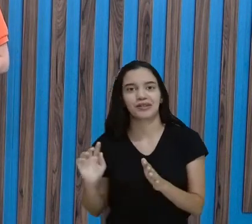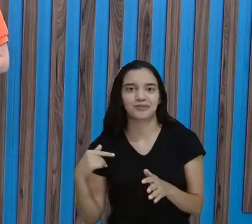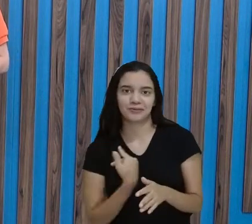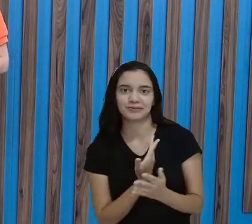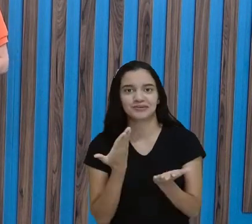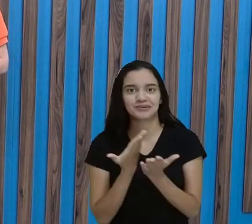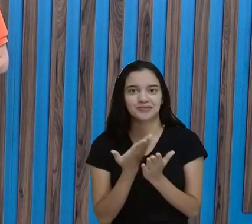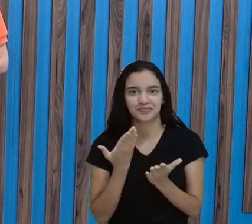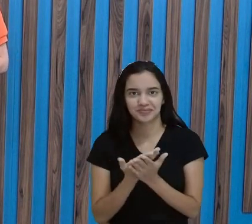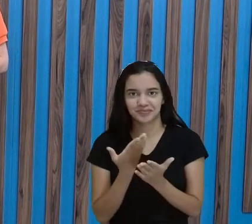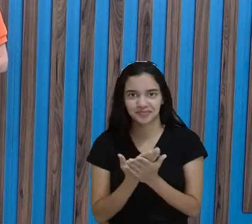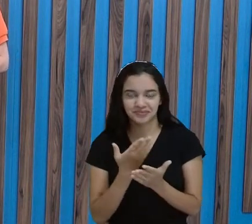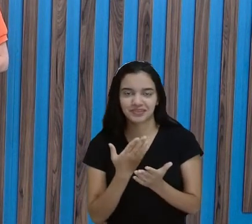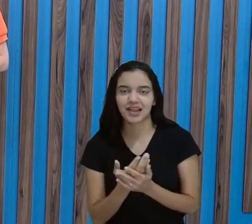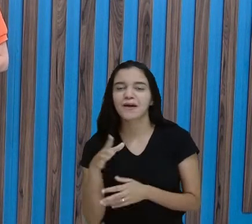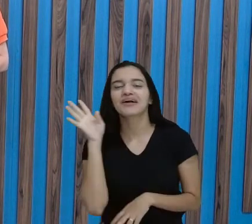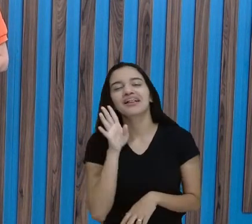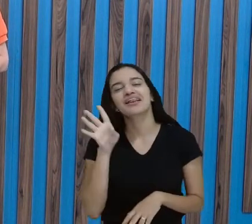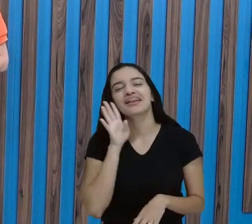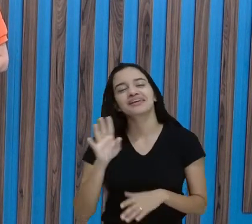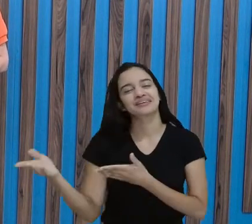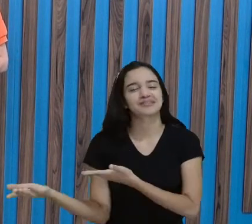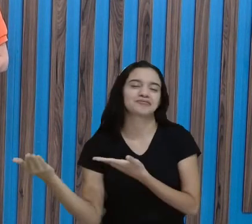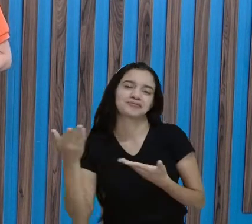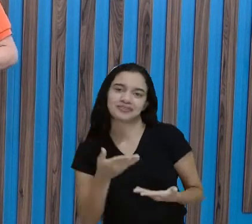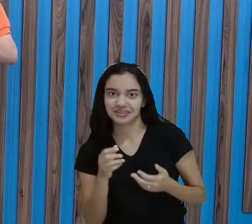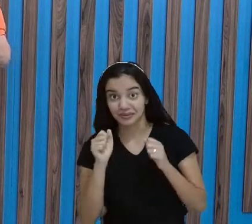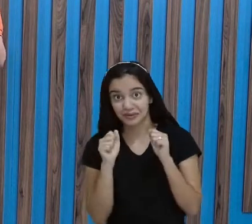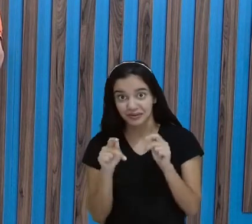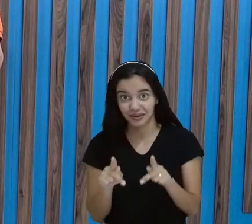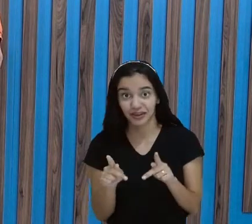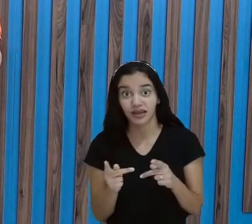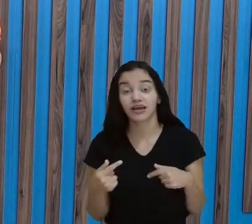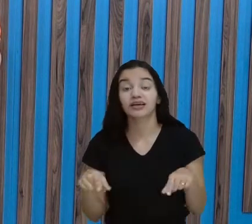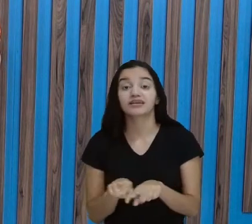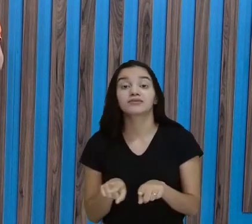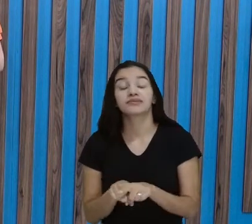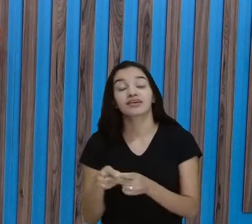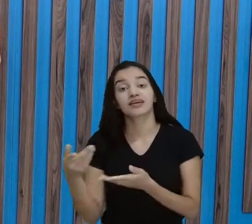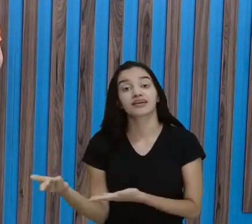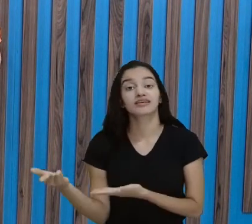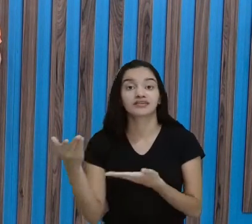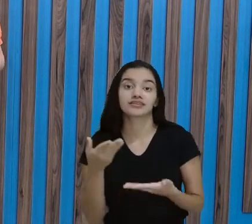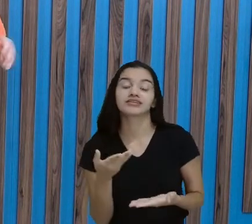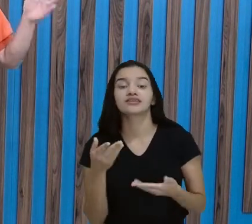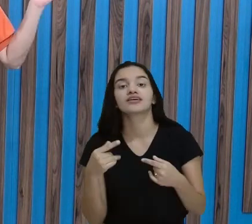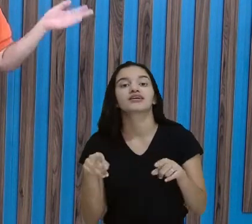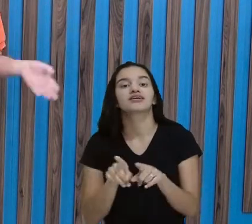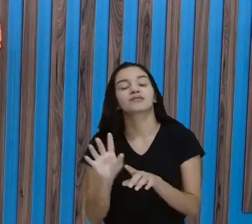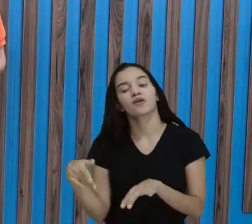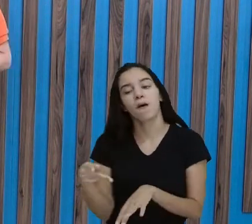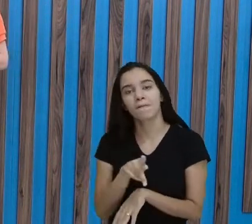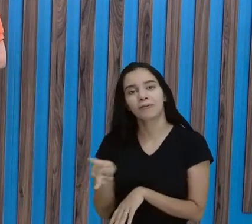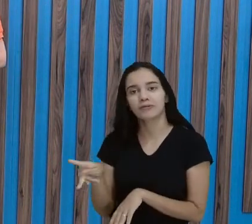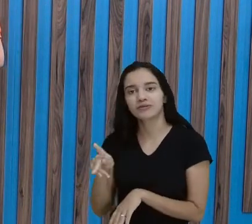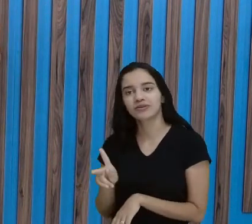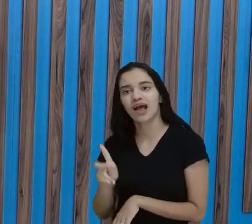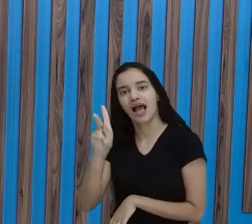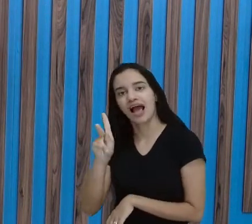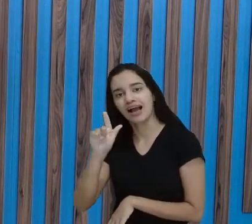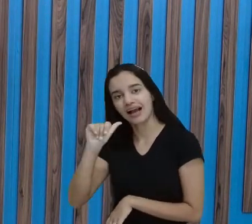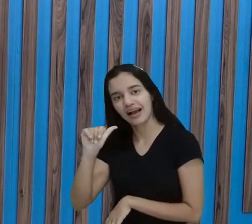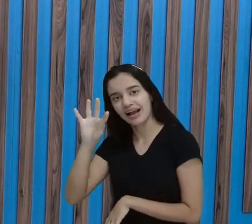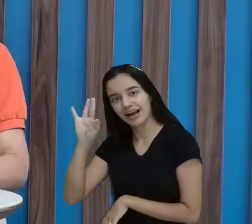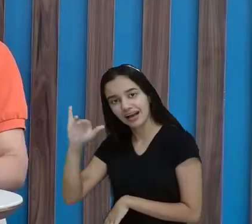falei, é muito legal receber vocês, tá bom? E por falar em receber vocês, eu estou aqui também com a professora Kátia. E aí, Kátia,